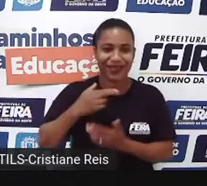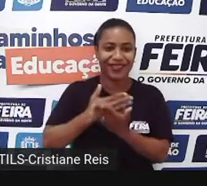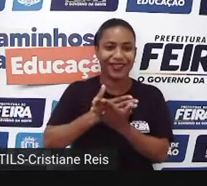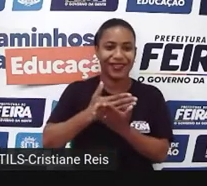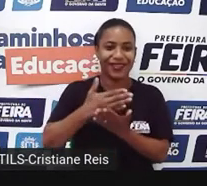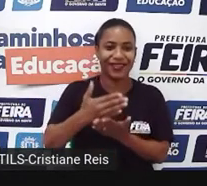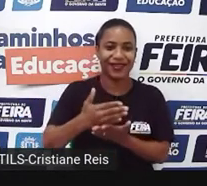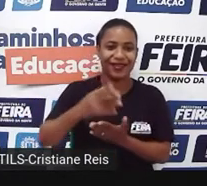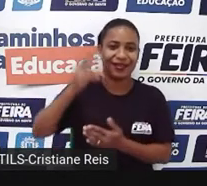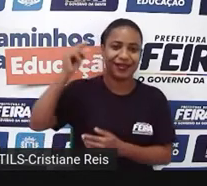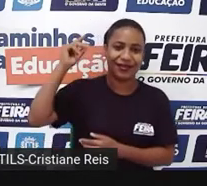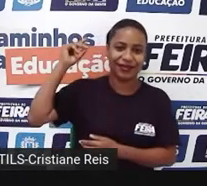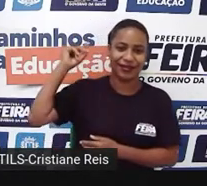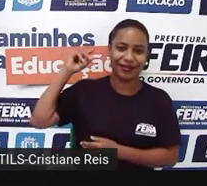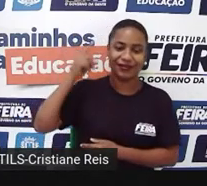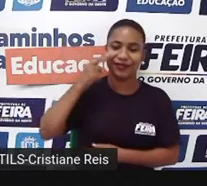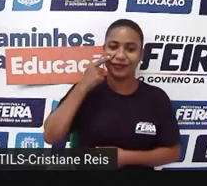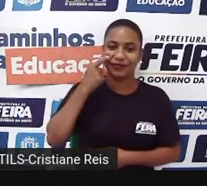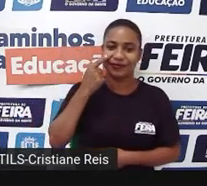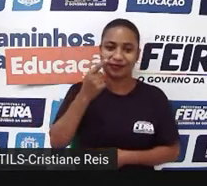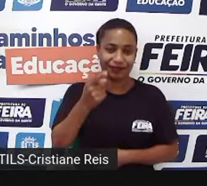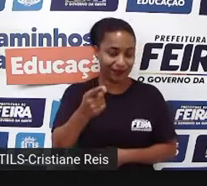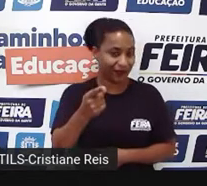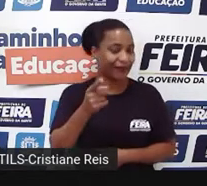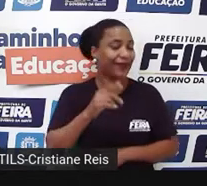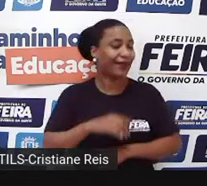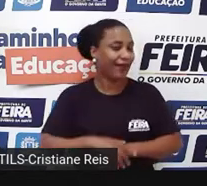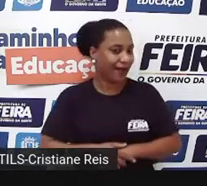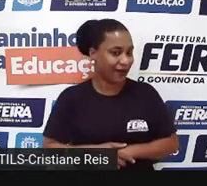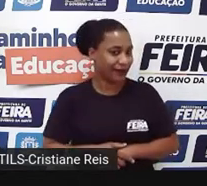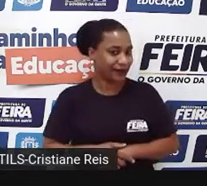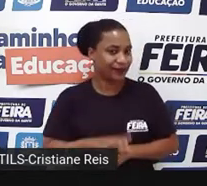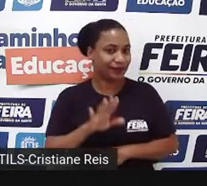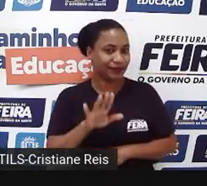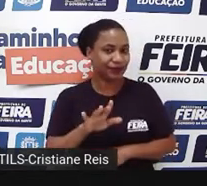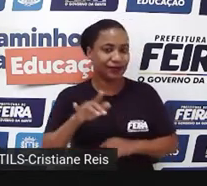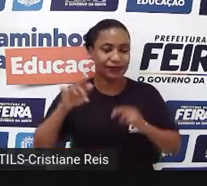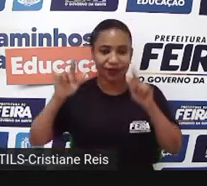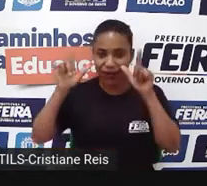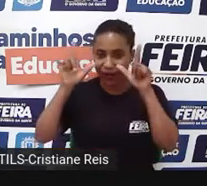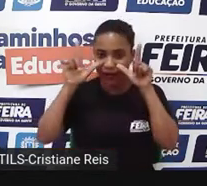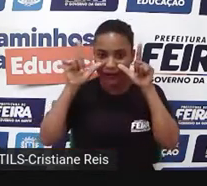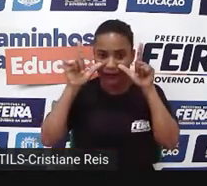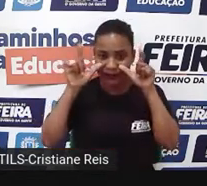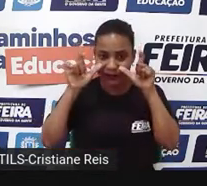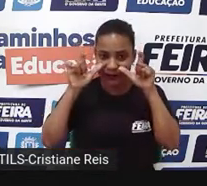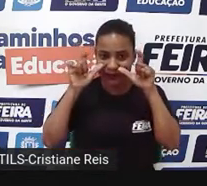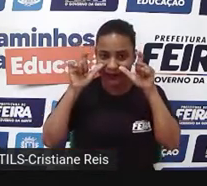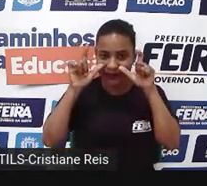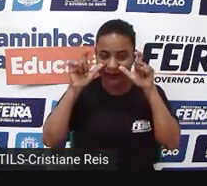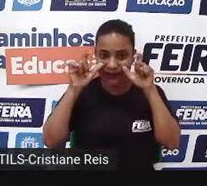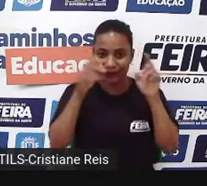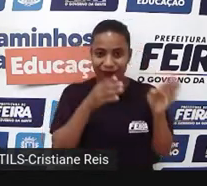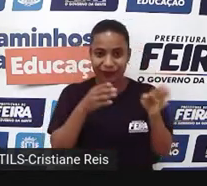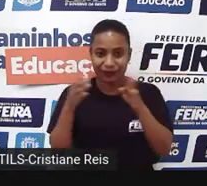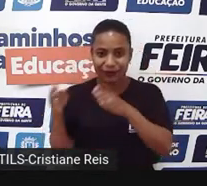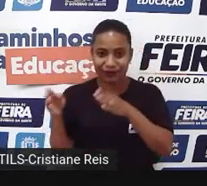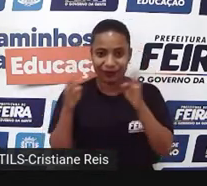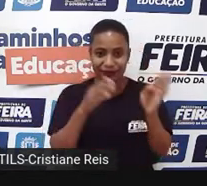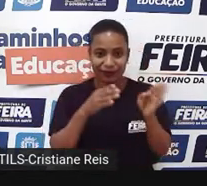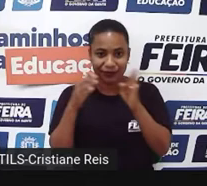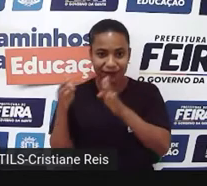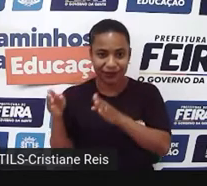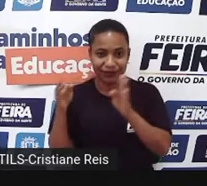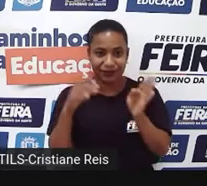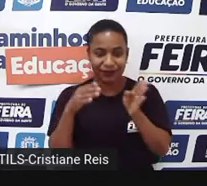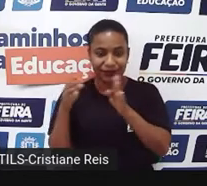Olha aqui, esta gente, veja. Assim, é bom lembrar que essas fotografias que eu estou espelhando para vocês são